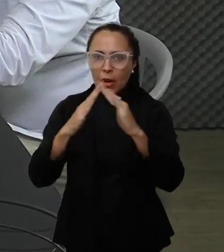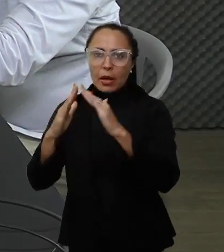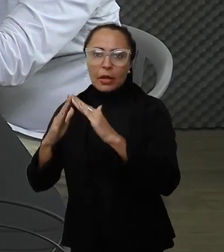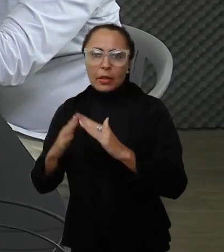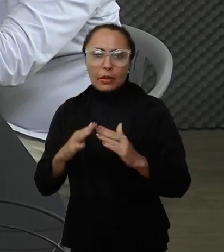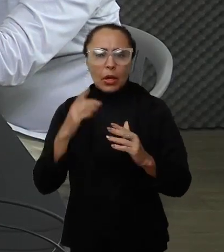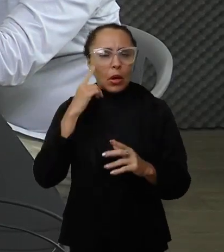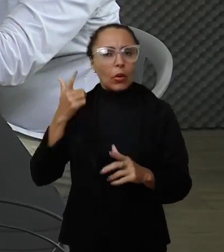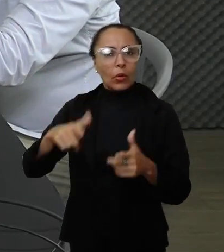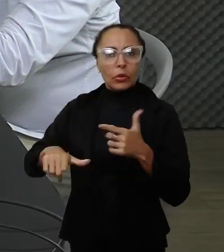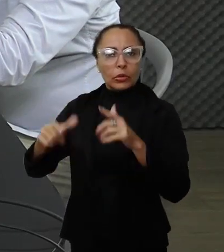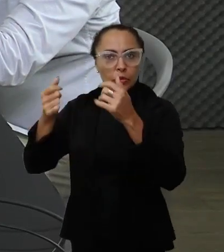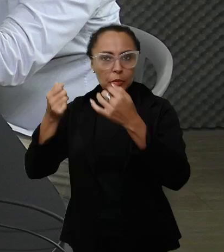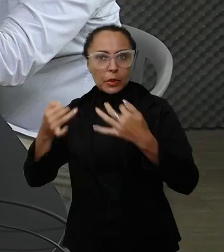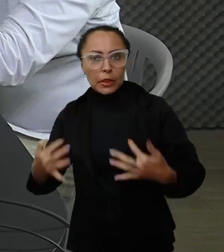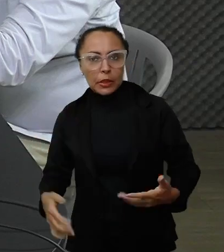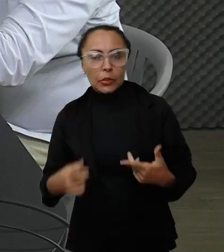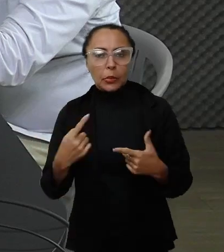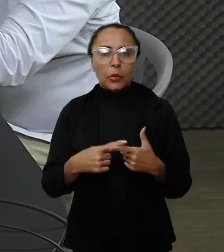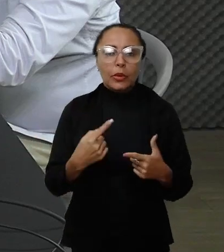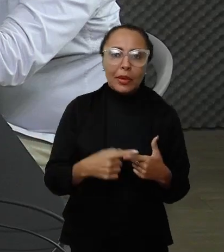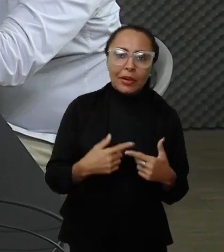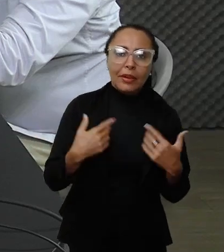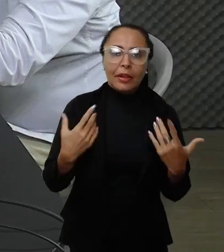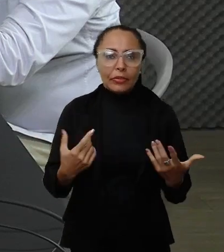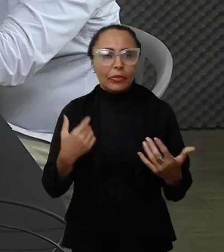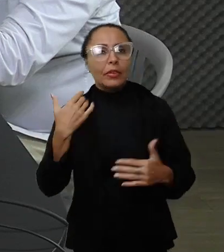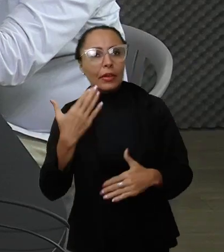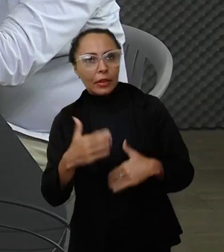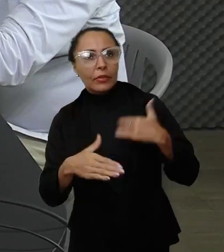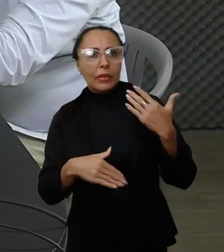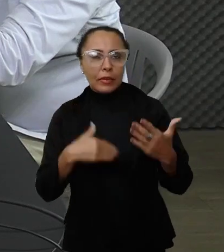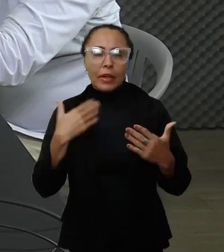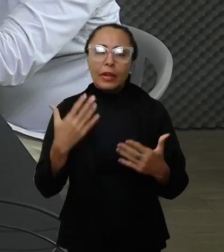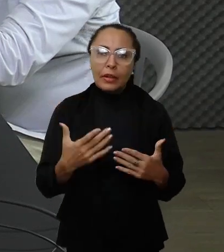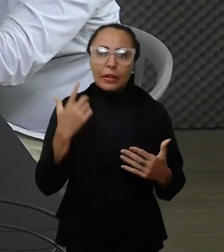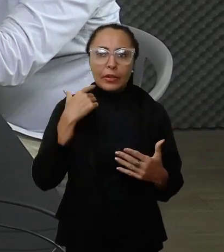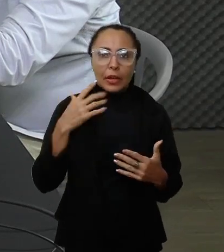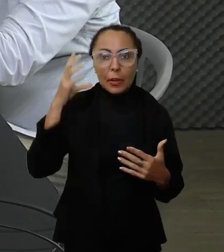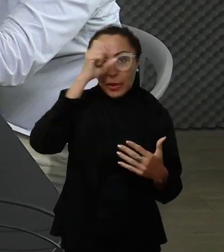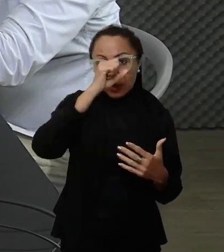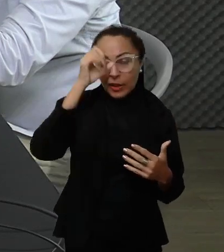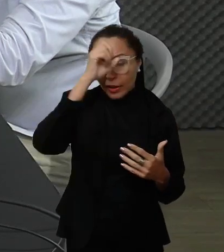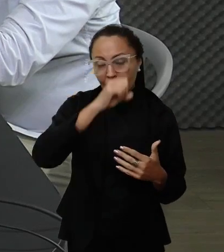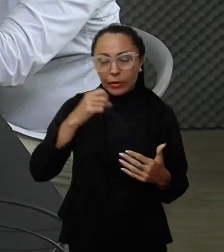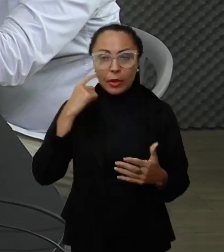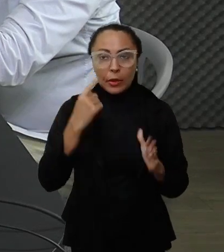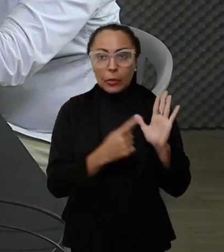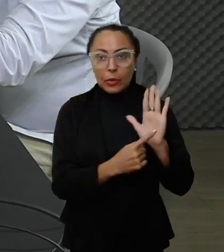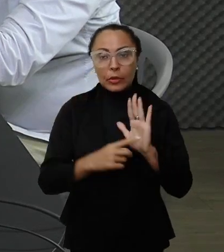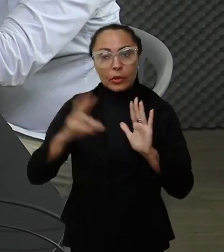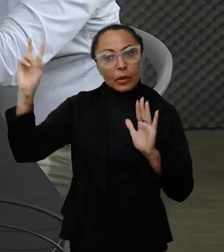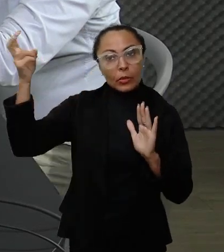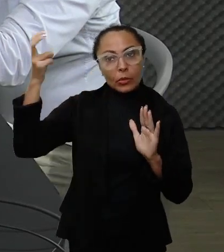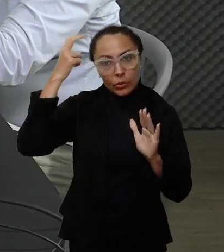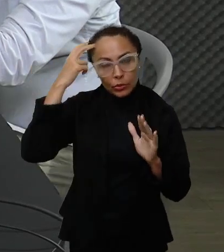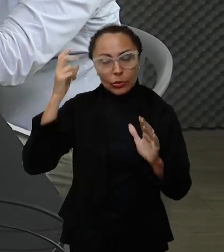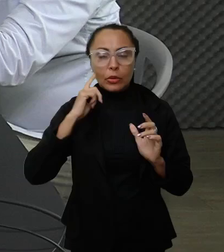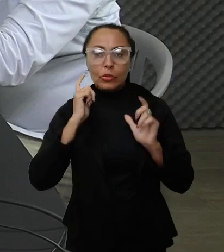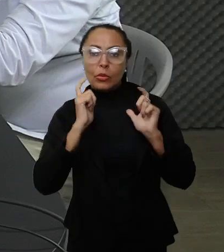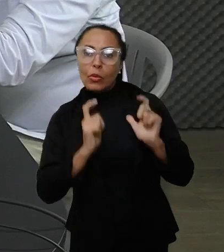engenhos e explicamos por que engenho e aí você vai educando, né? E você vai mostrando a cultura que tem em determinado